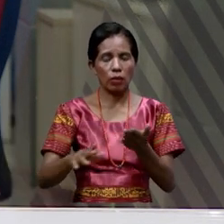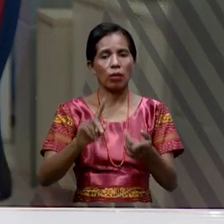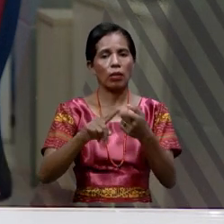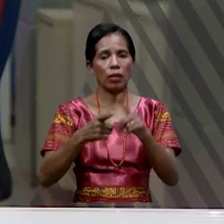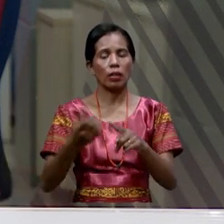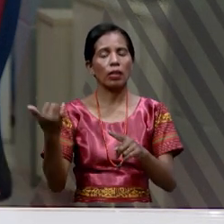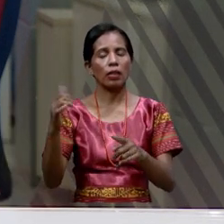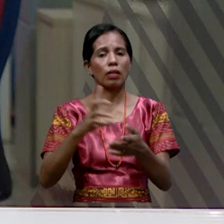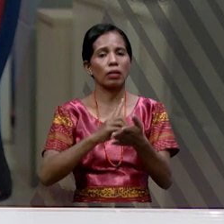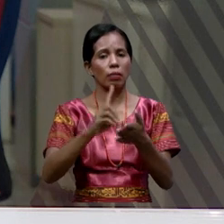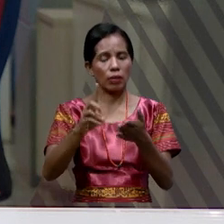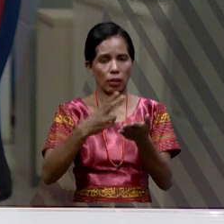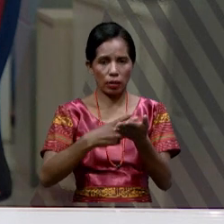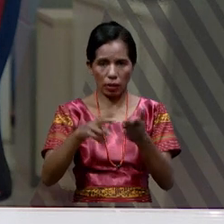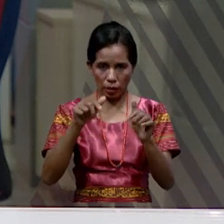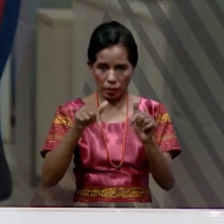santane.